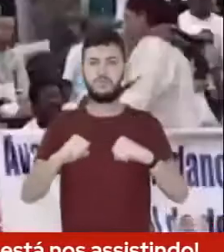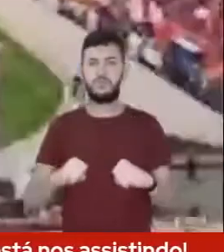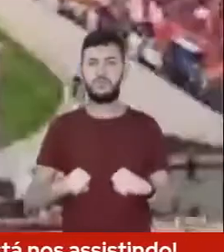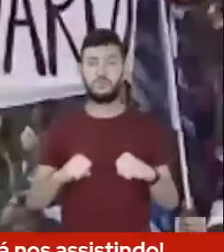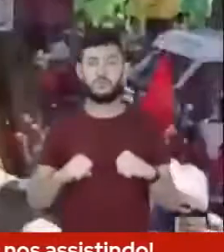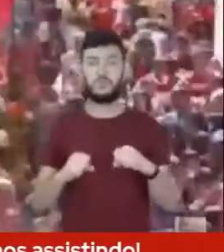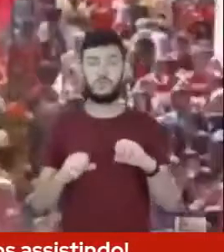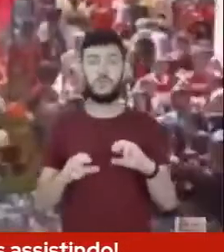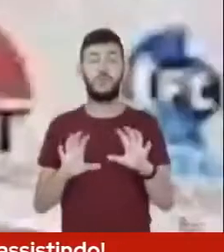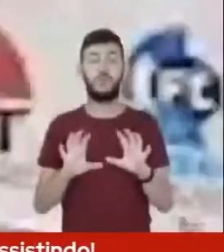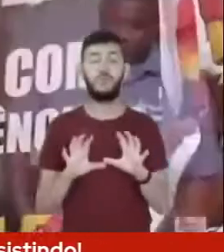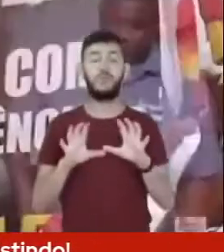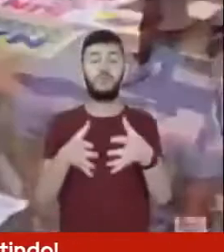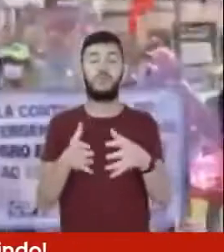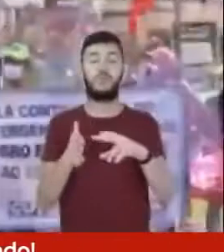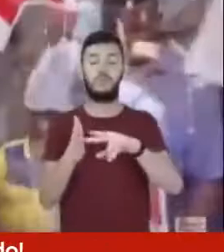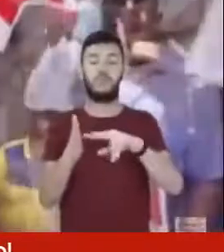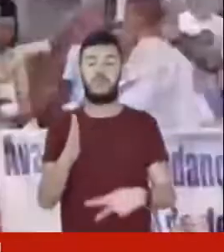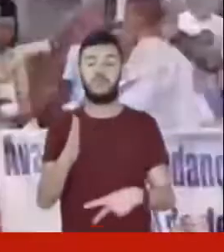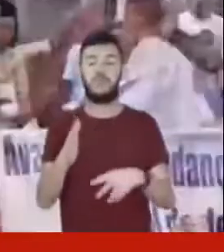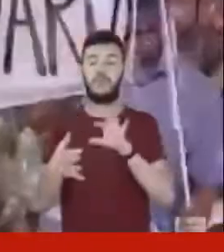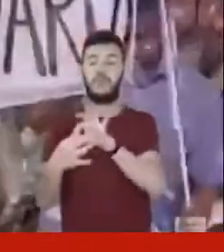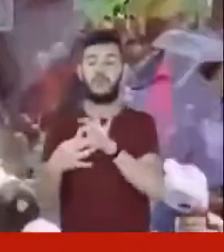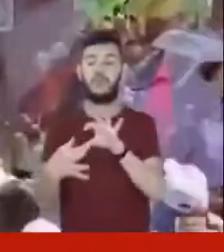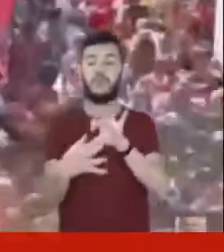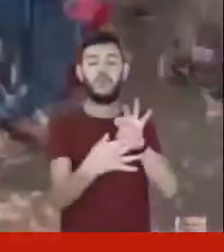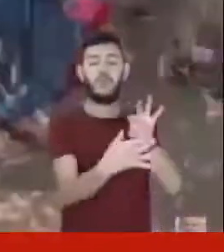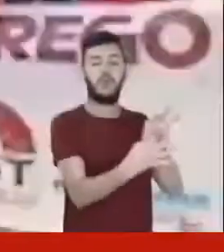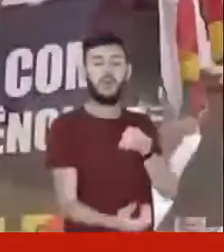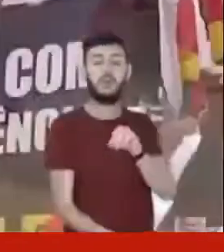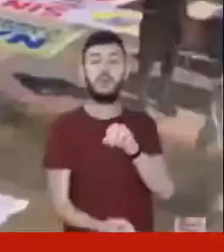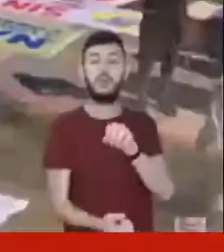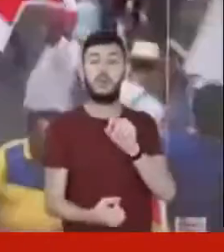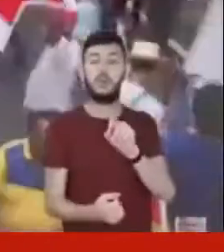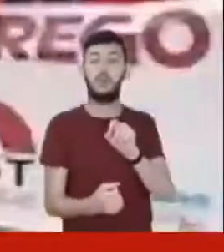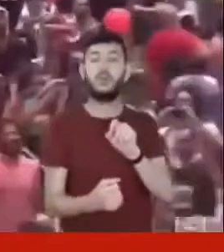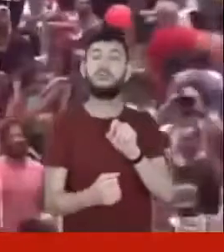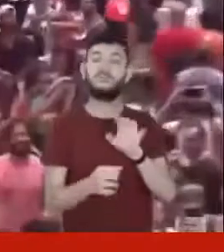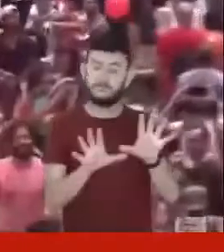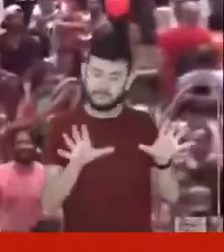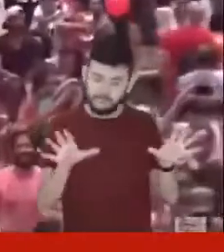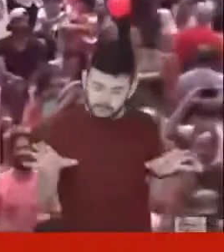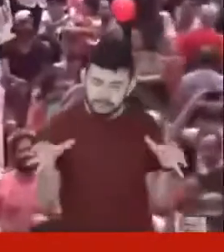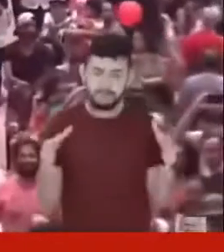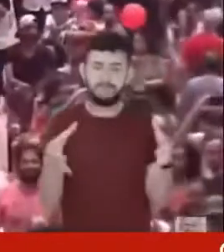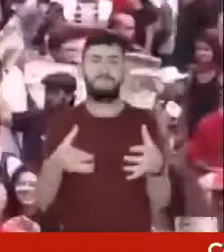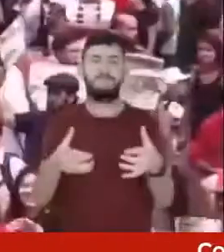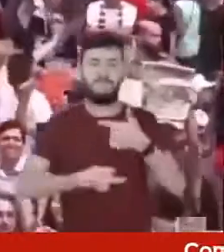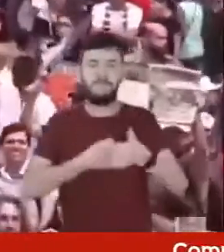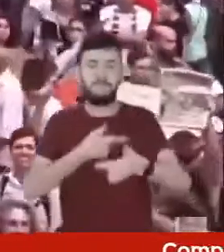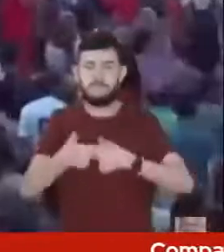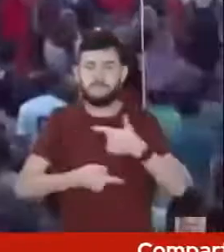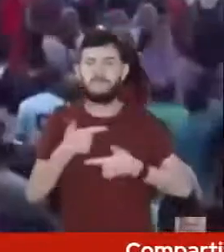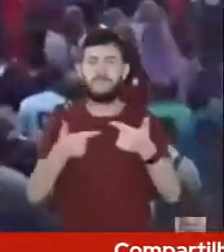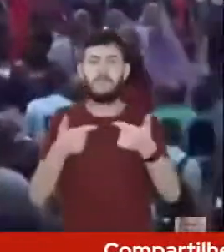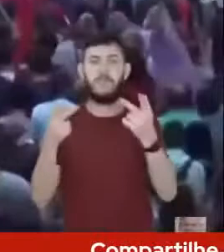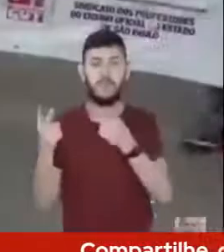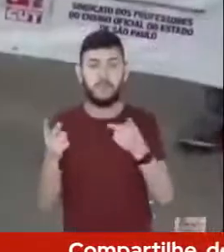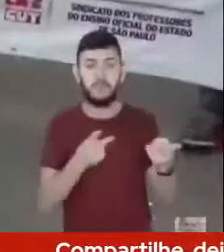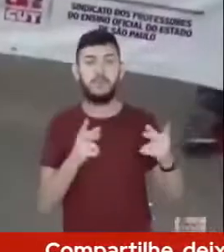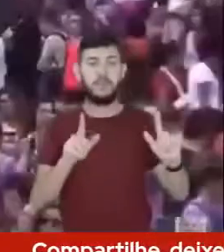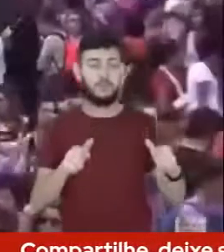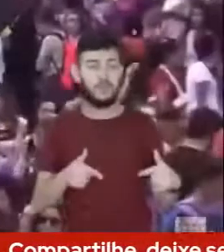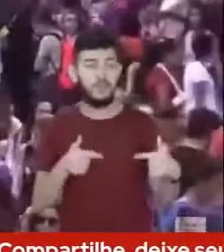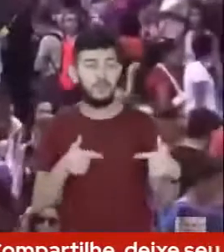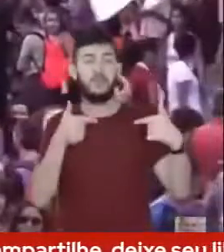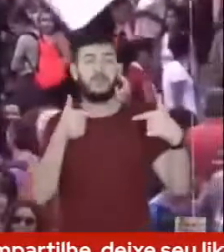seus sindicatos e as bases responderam. Sempre. Foi a luta da classe trabalhadora que impediu mais